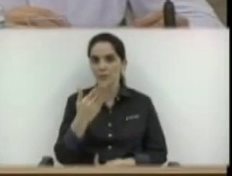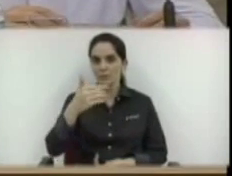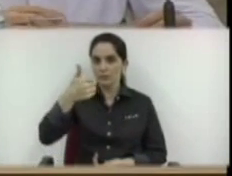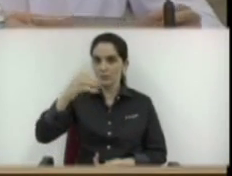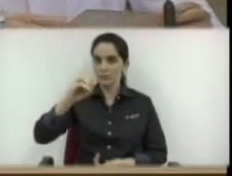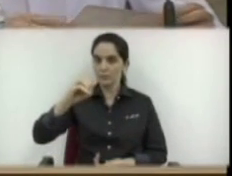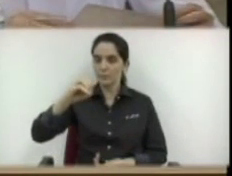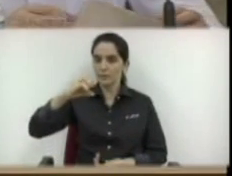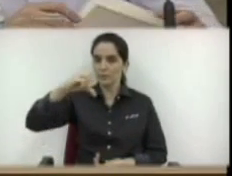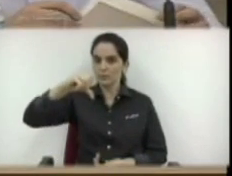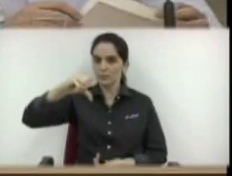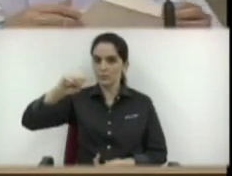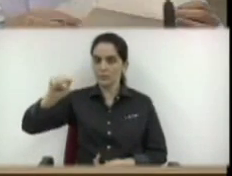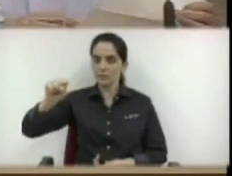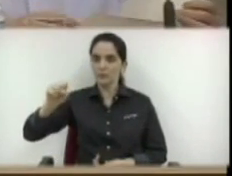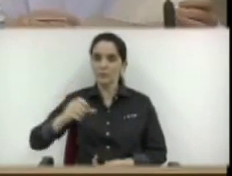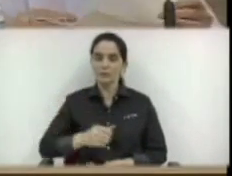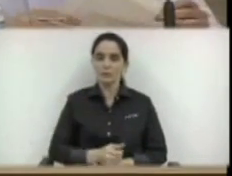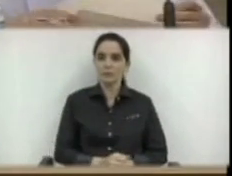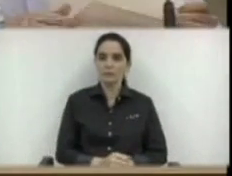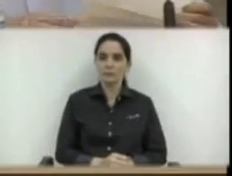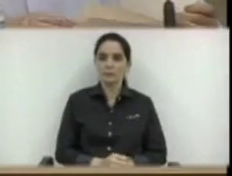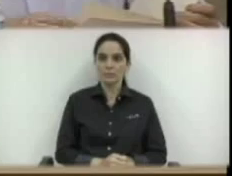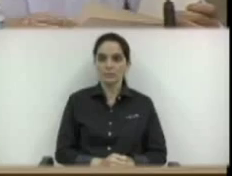Requerimento 1098.